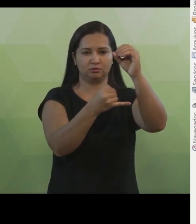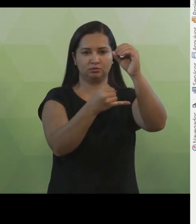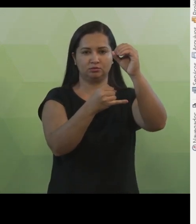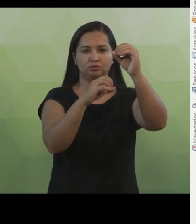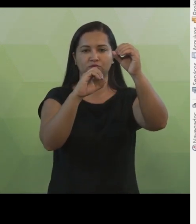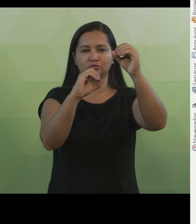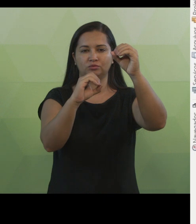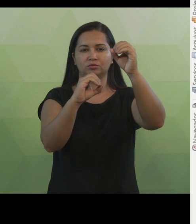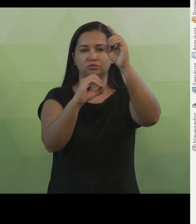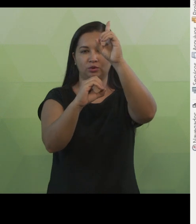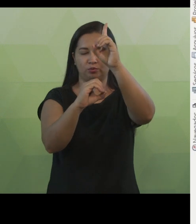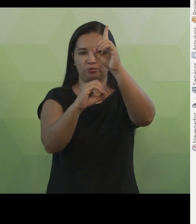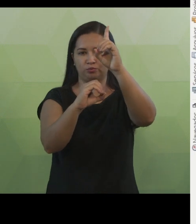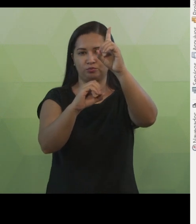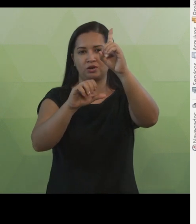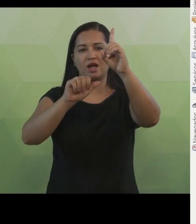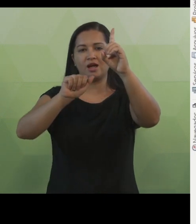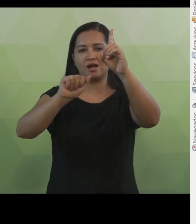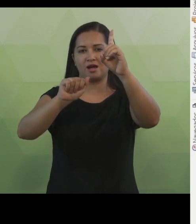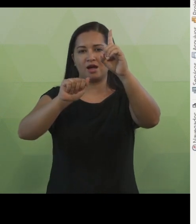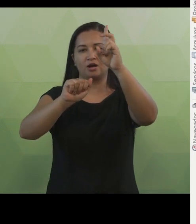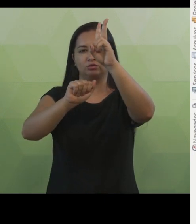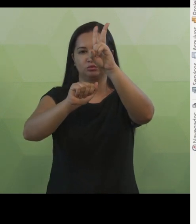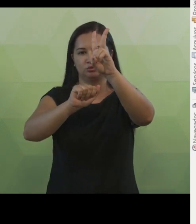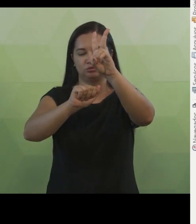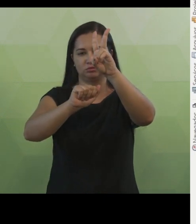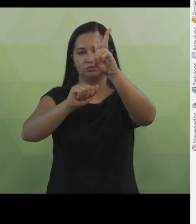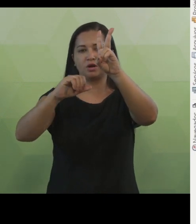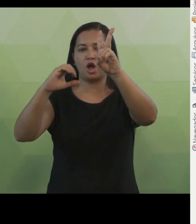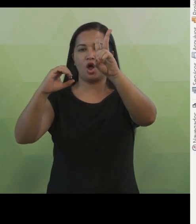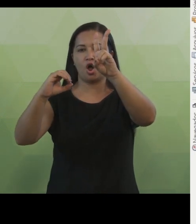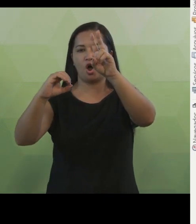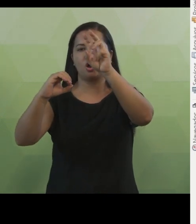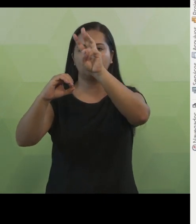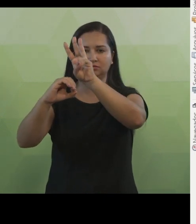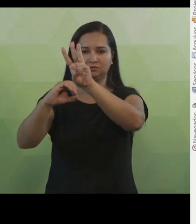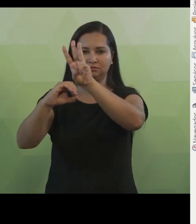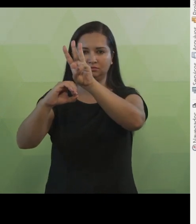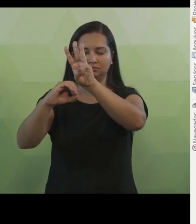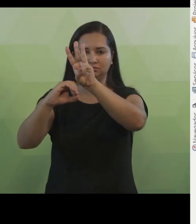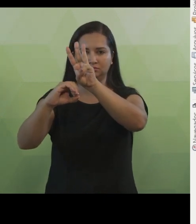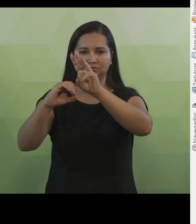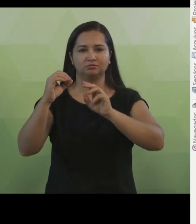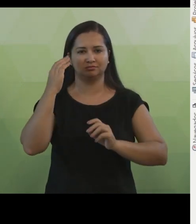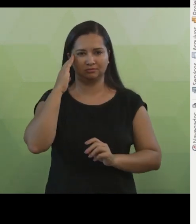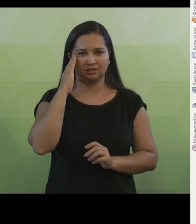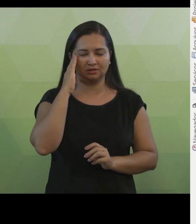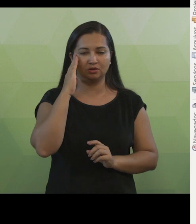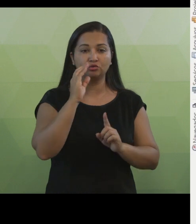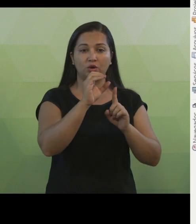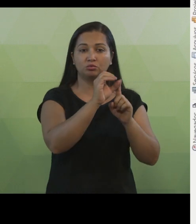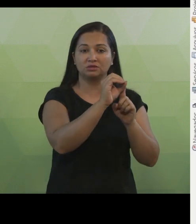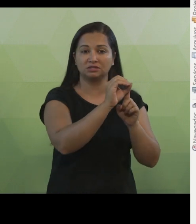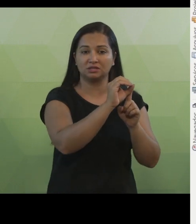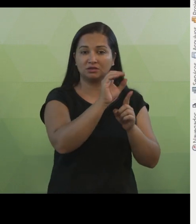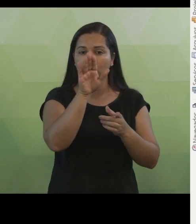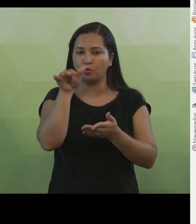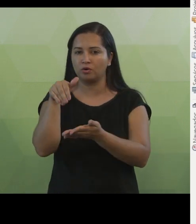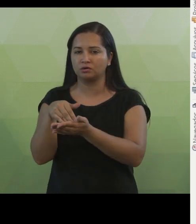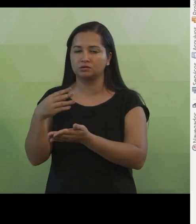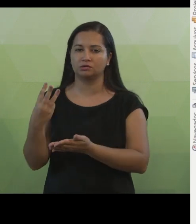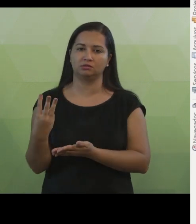é o A. Lembre-se que, como o string é um conjunto